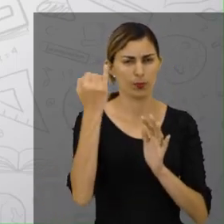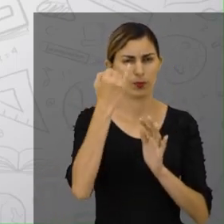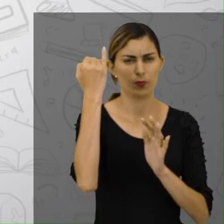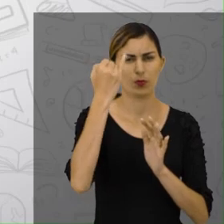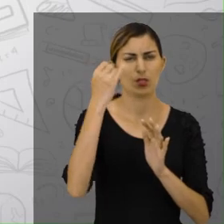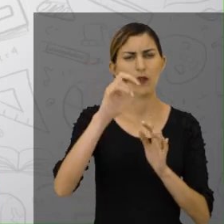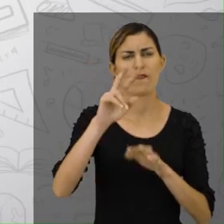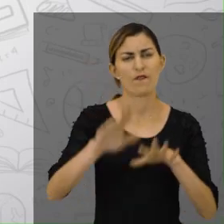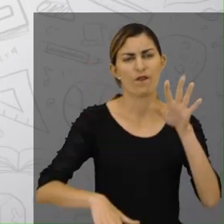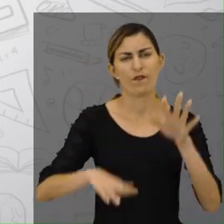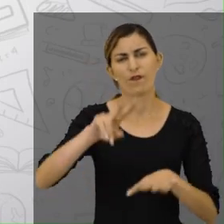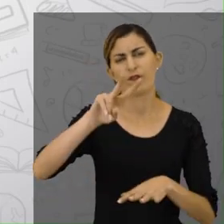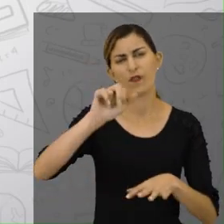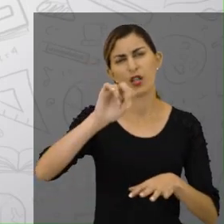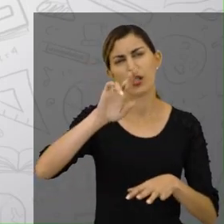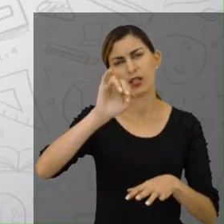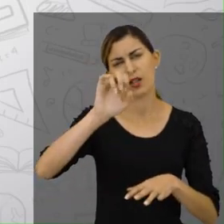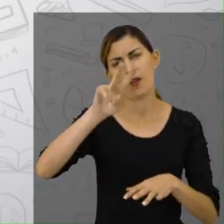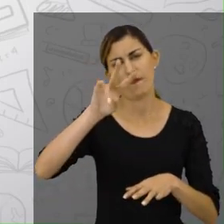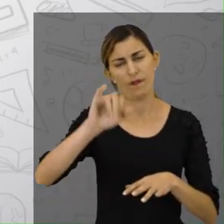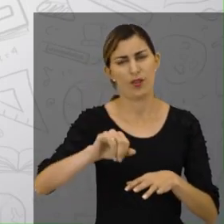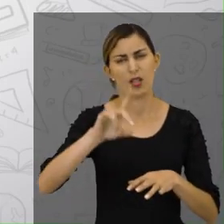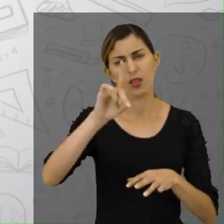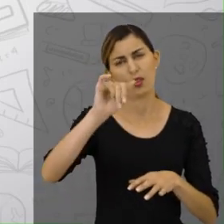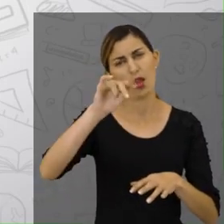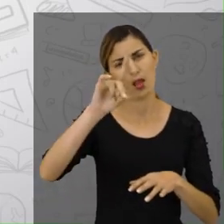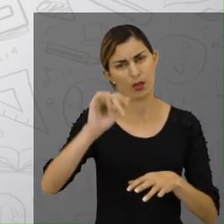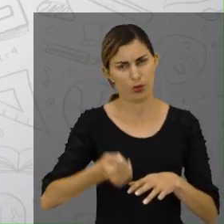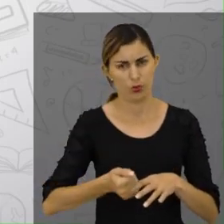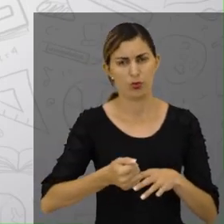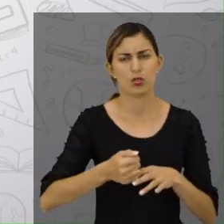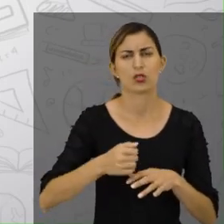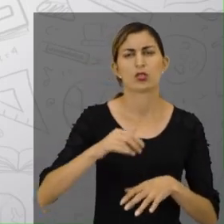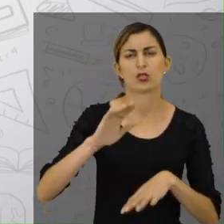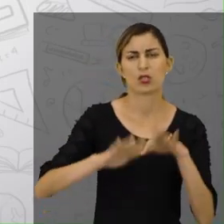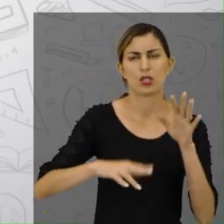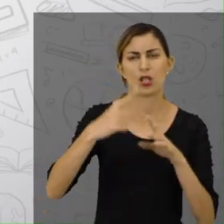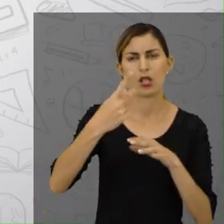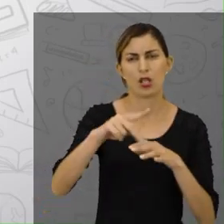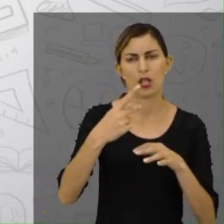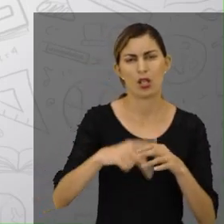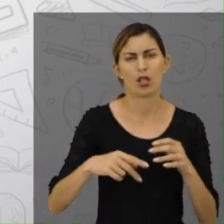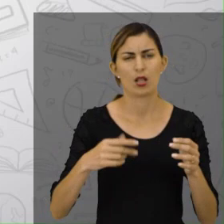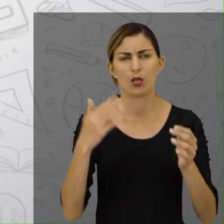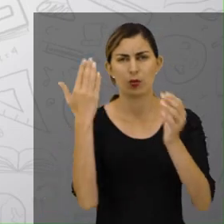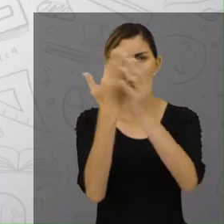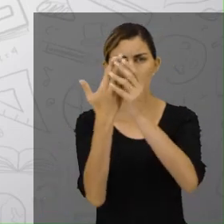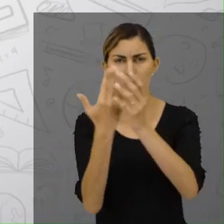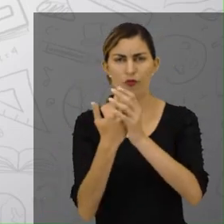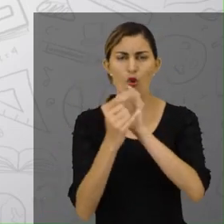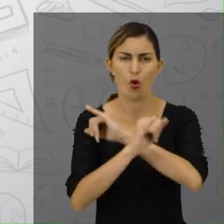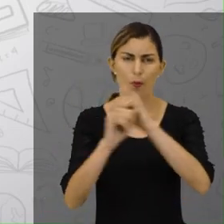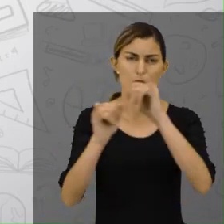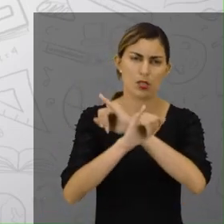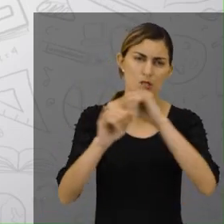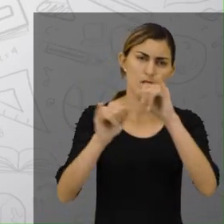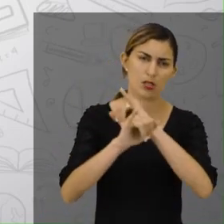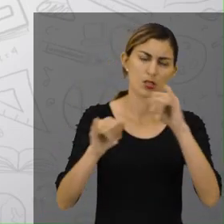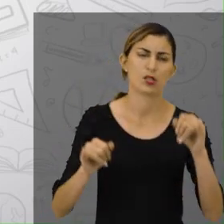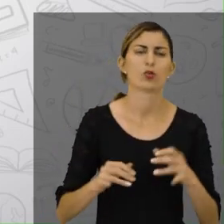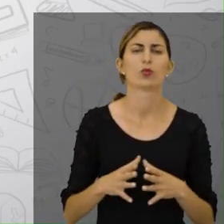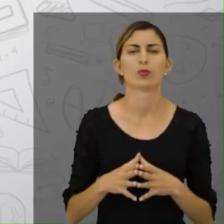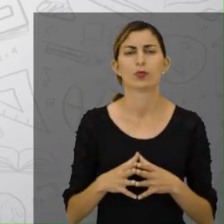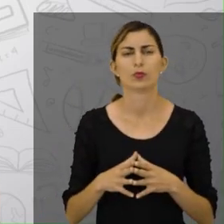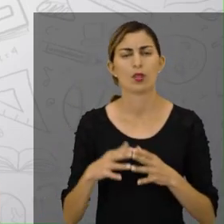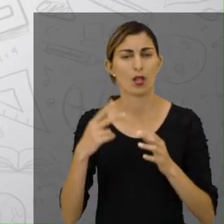importante são as variáveis e tipos de dados. Serão as variáveis que irão armazenar as informações que